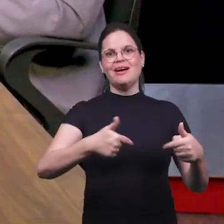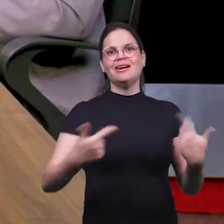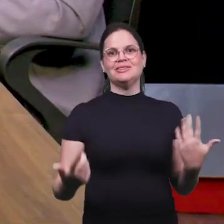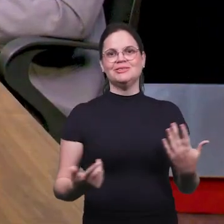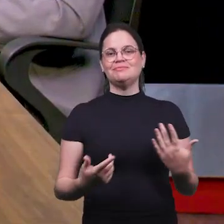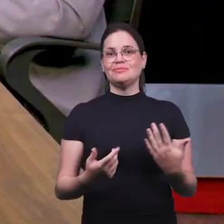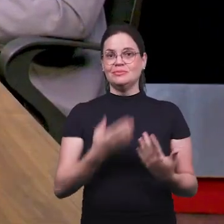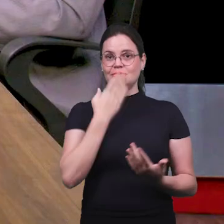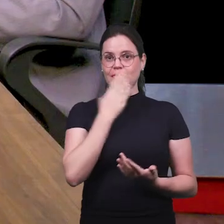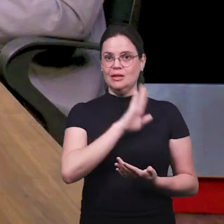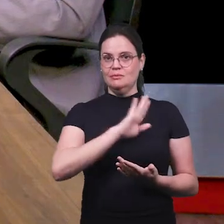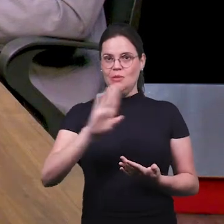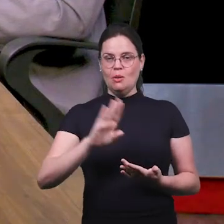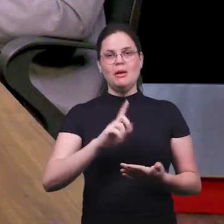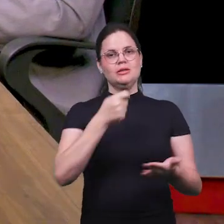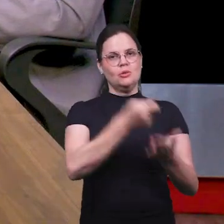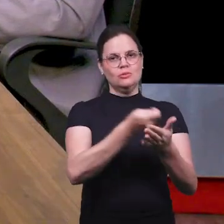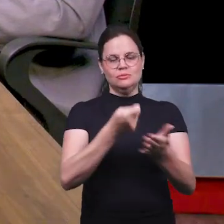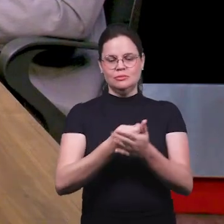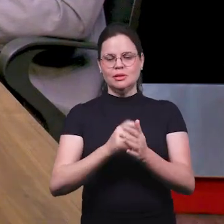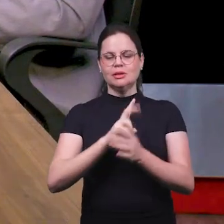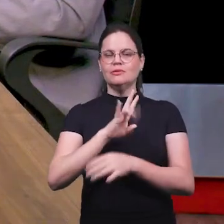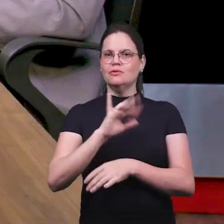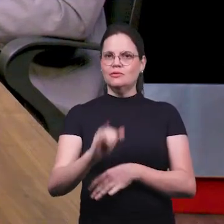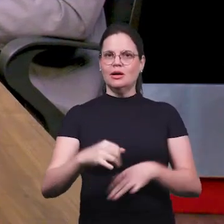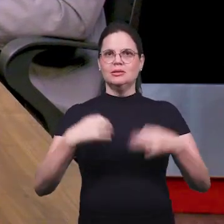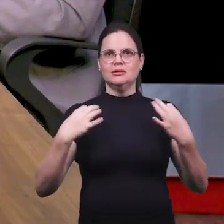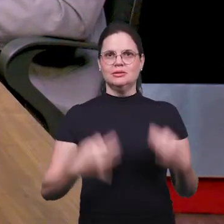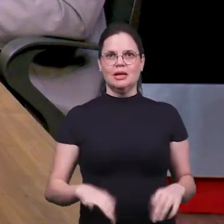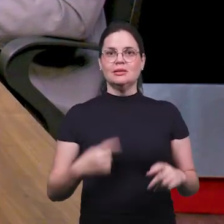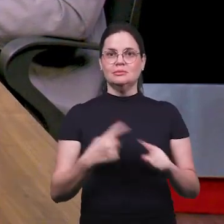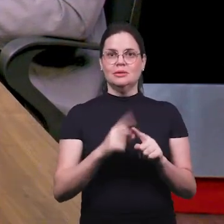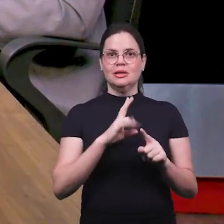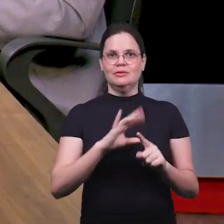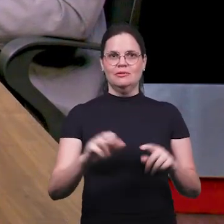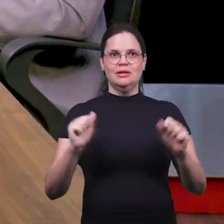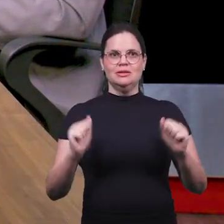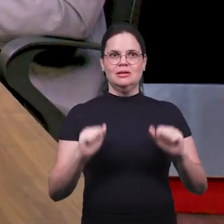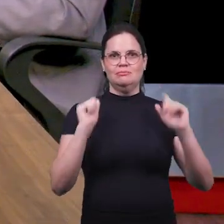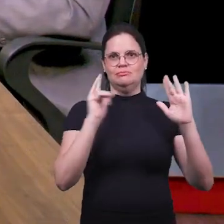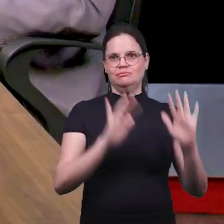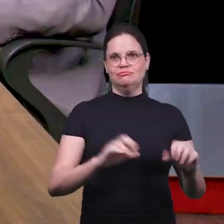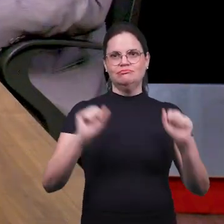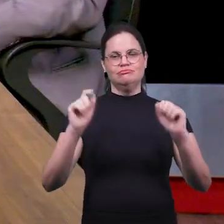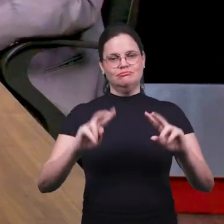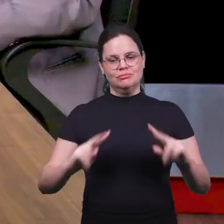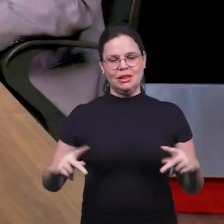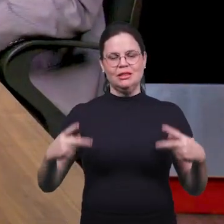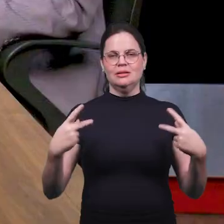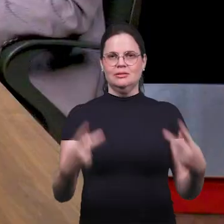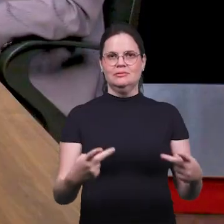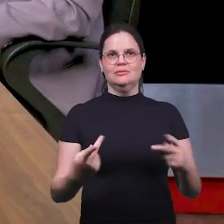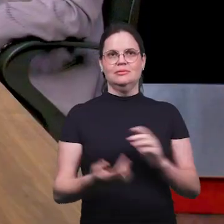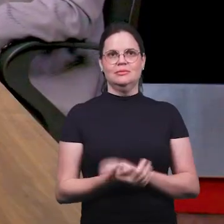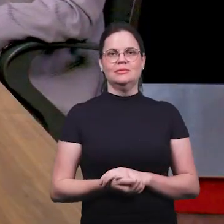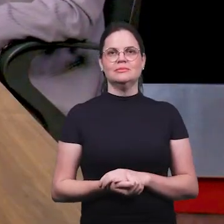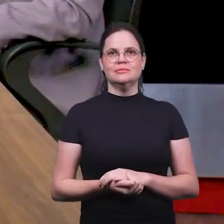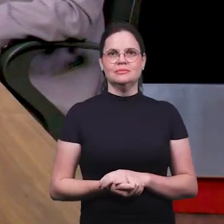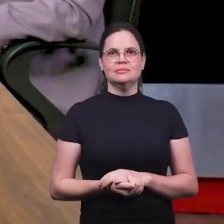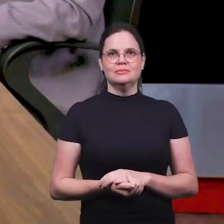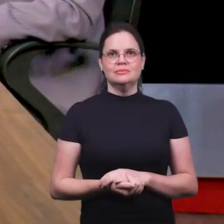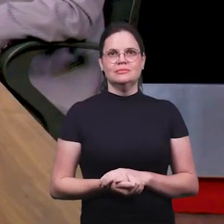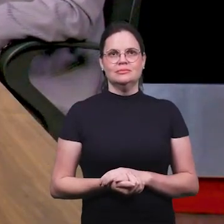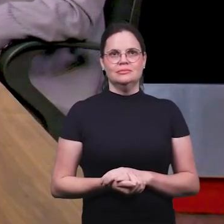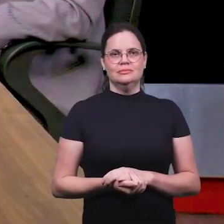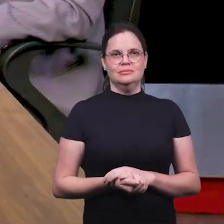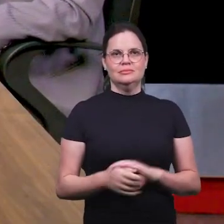cumprimento daquelas promessas ou daquilo que vai ser transmitido, né? Que está sendo transmitido. Ele confirma as promessas, né? Do testador.